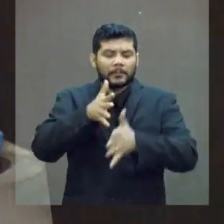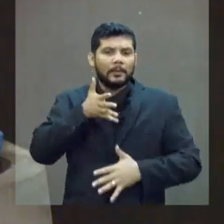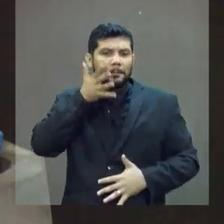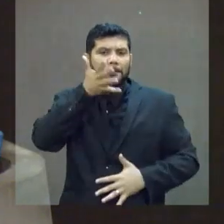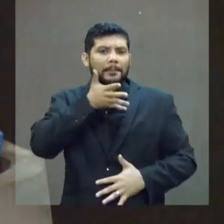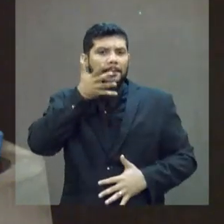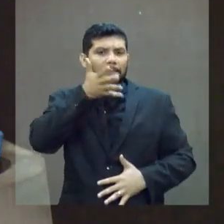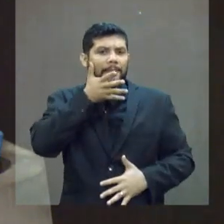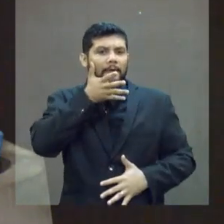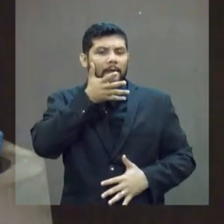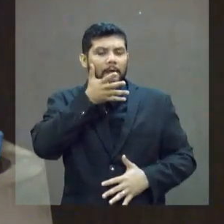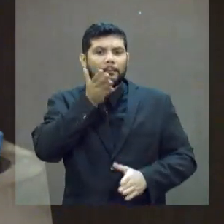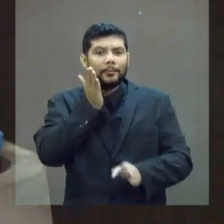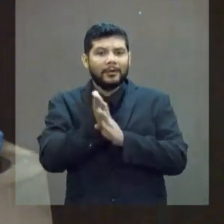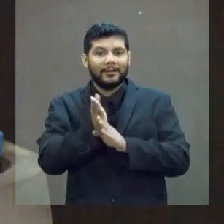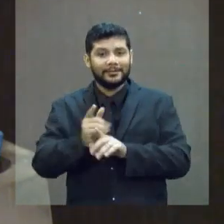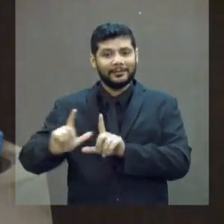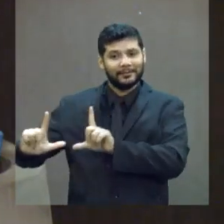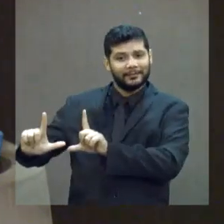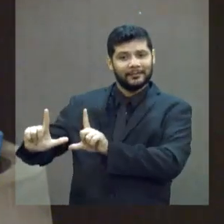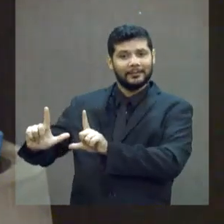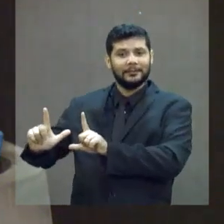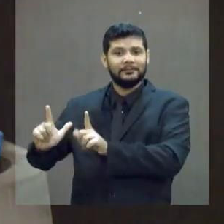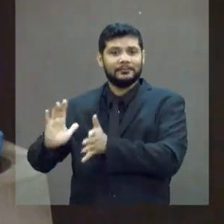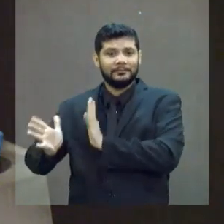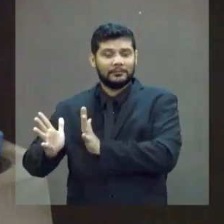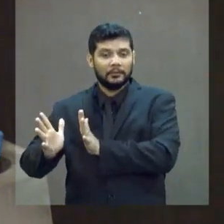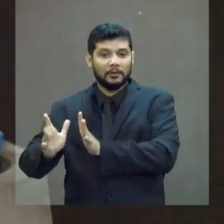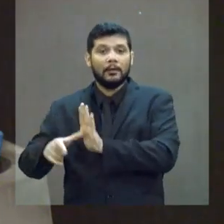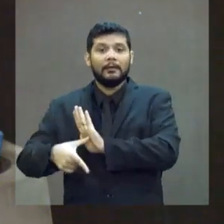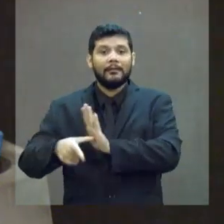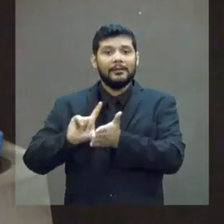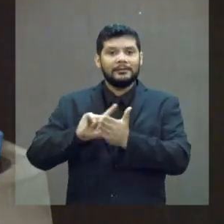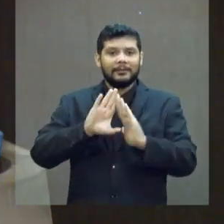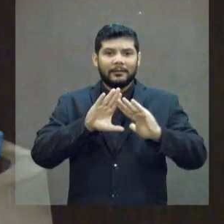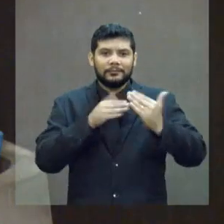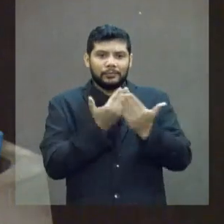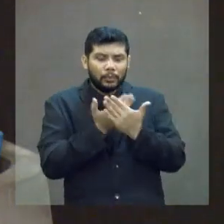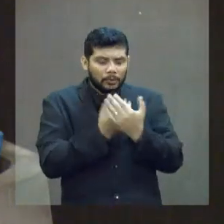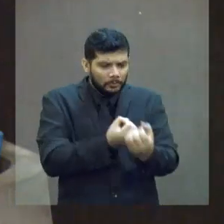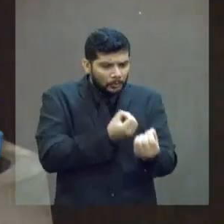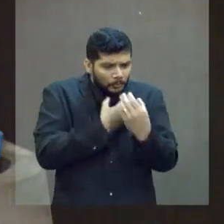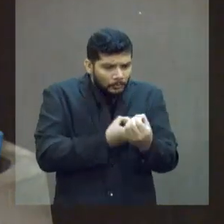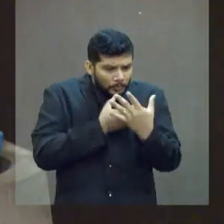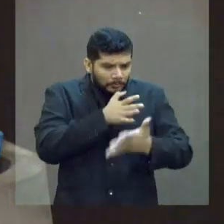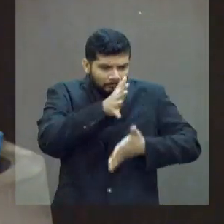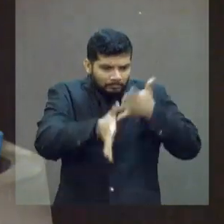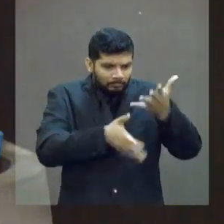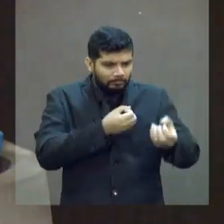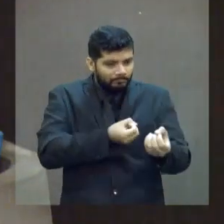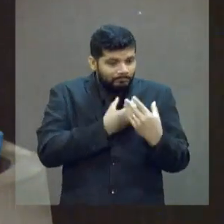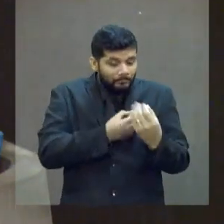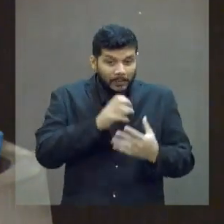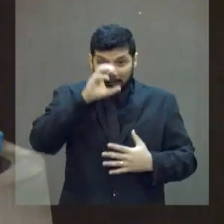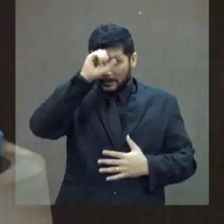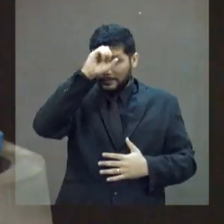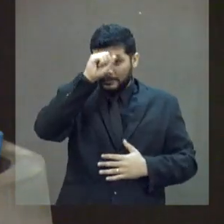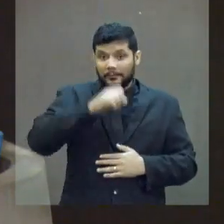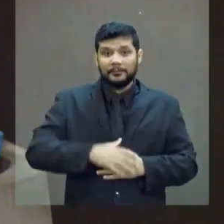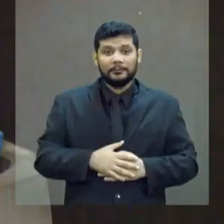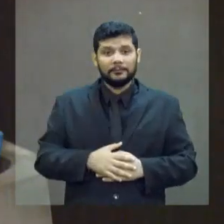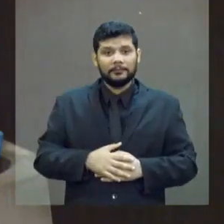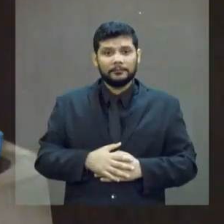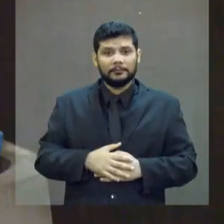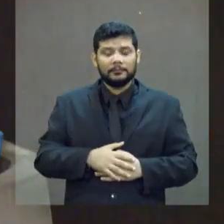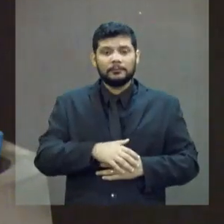só o fazem porque tiveram ensino e a possibilidade de educação em Libras. Ao lado da educação,